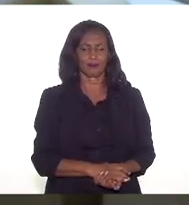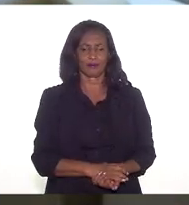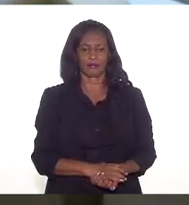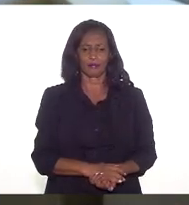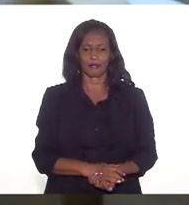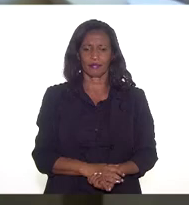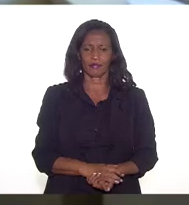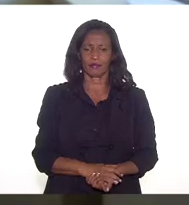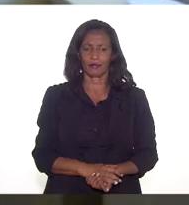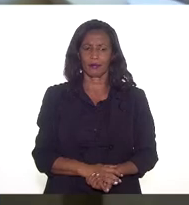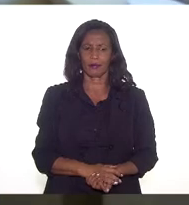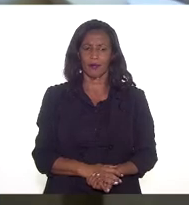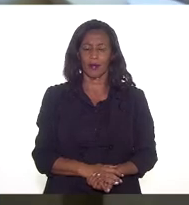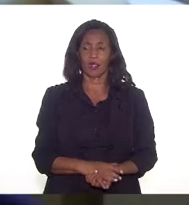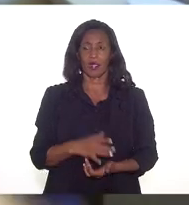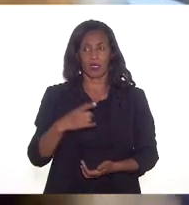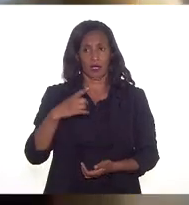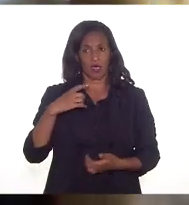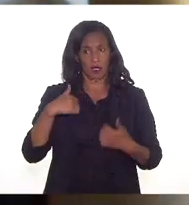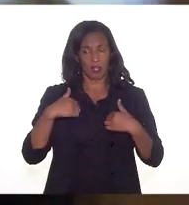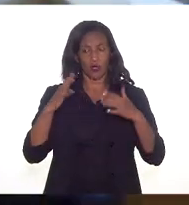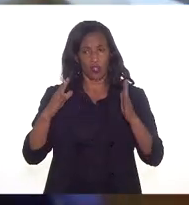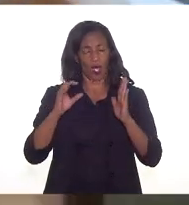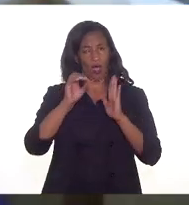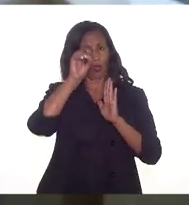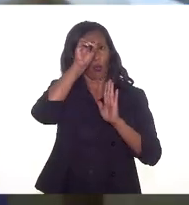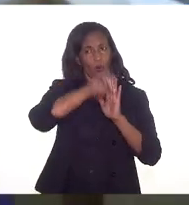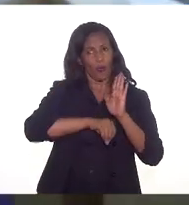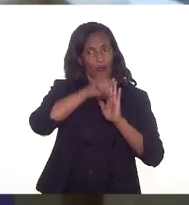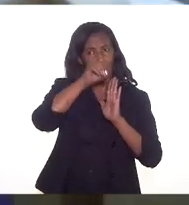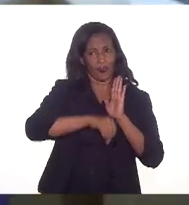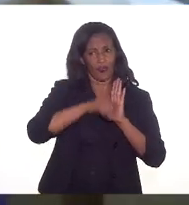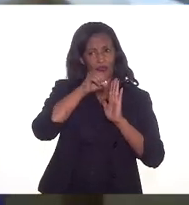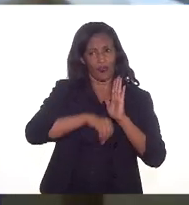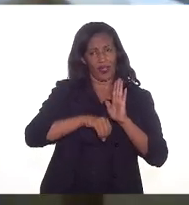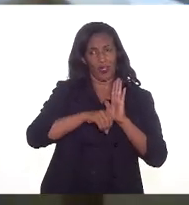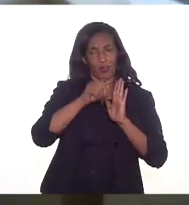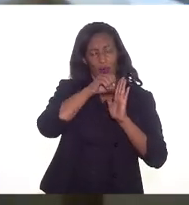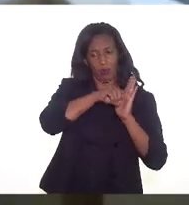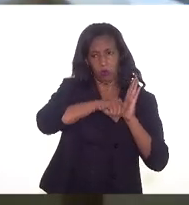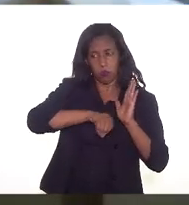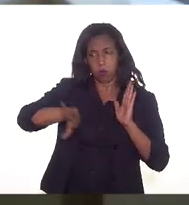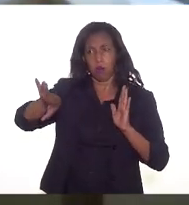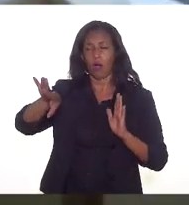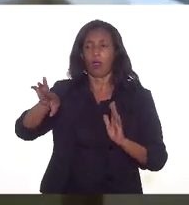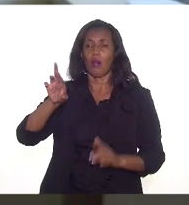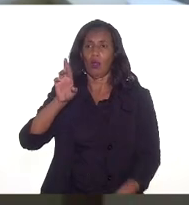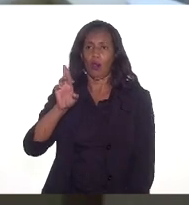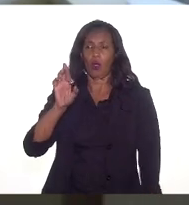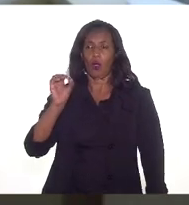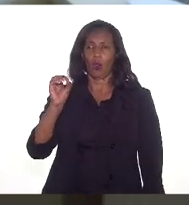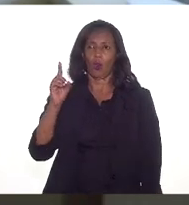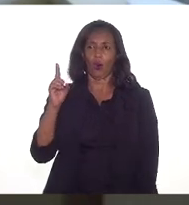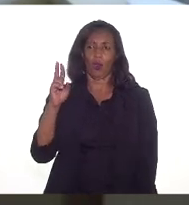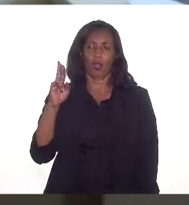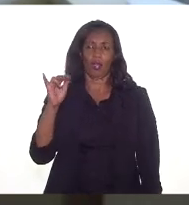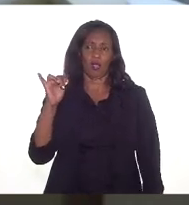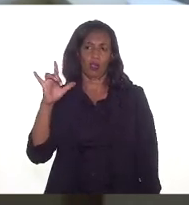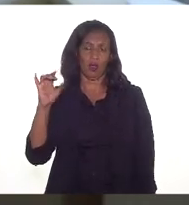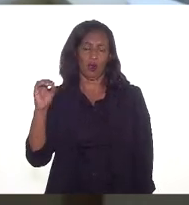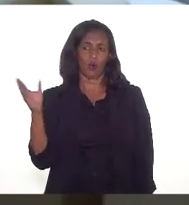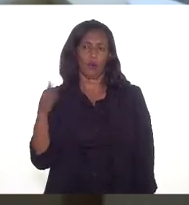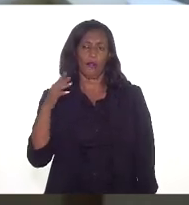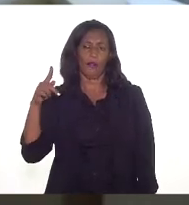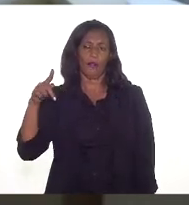Isso fez parte até de um ofício que nós fizemos para o doutor Rodrigo Pacheco, lá na Defensoria. Então, é